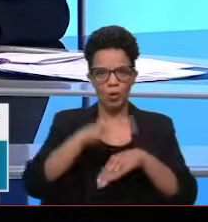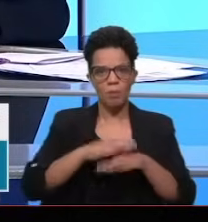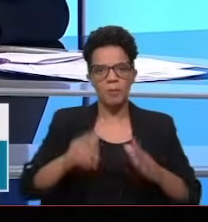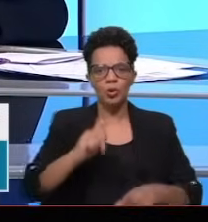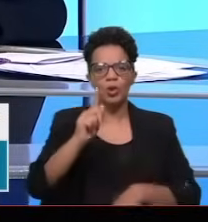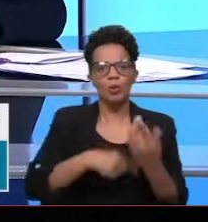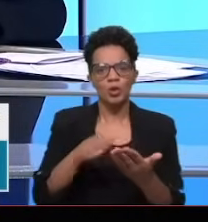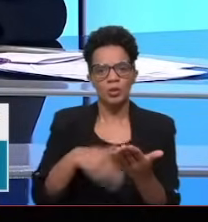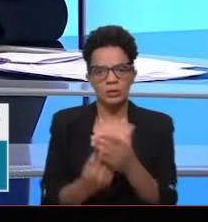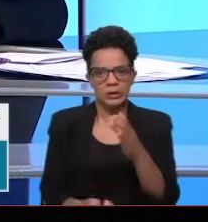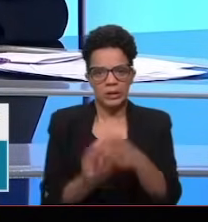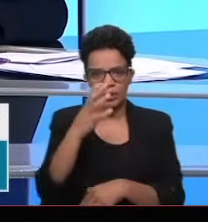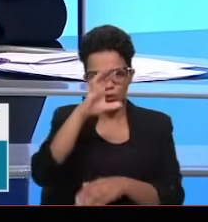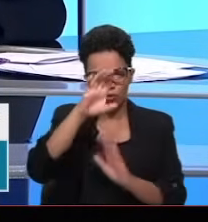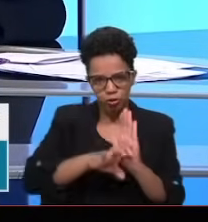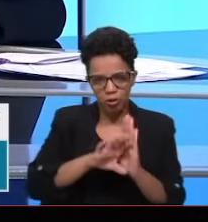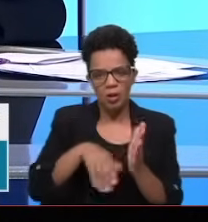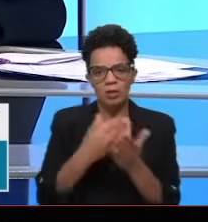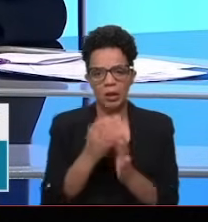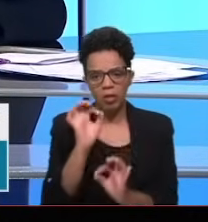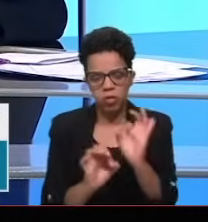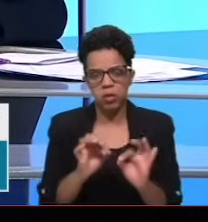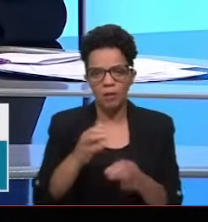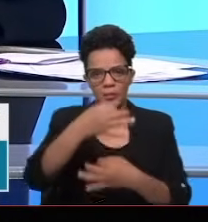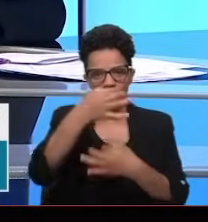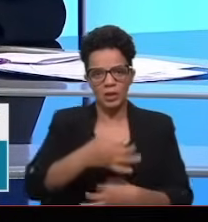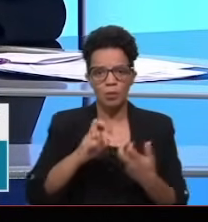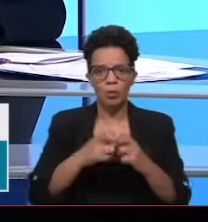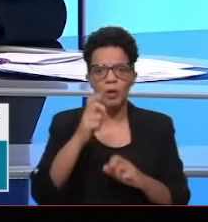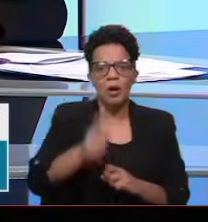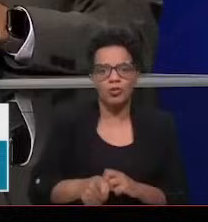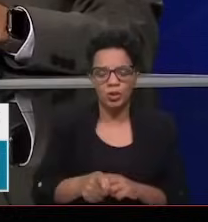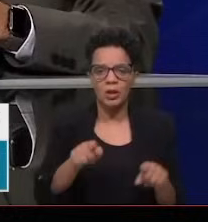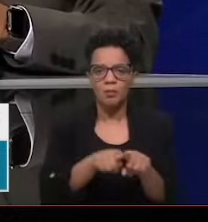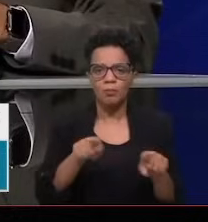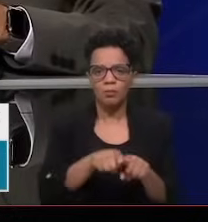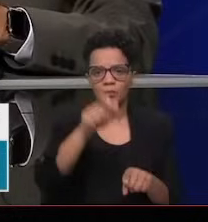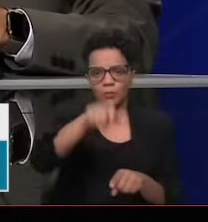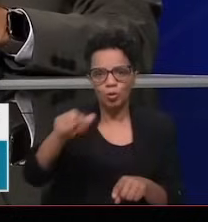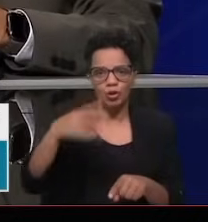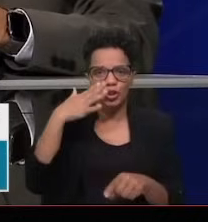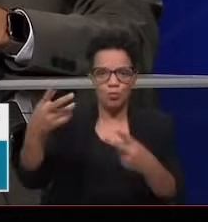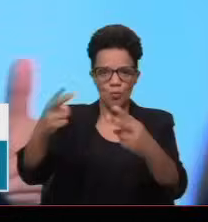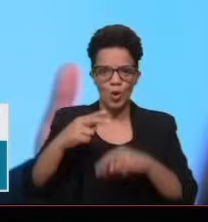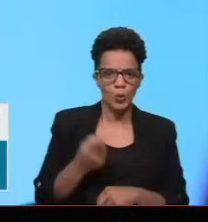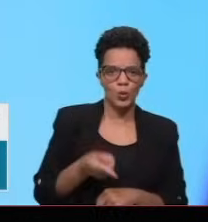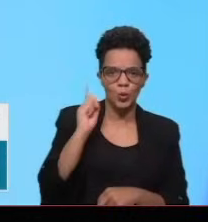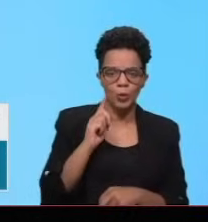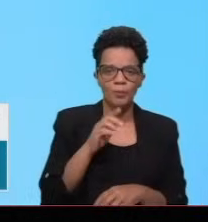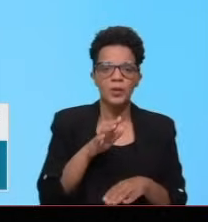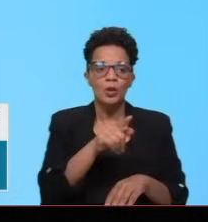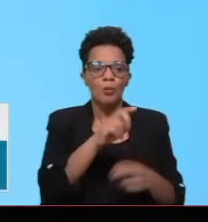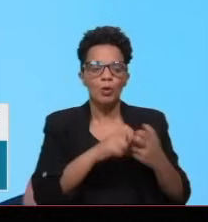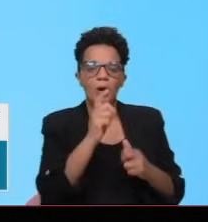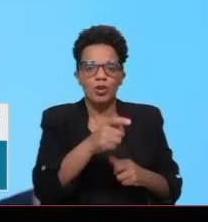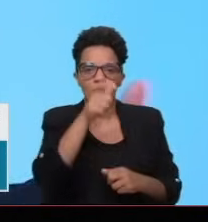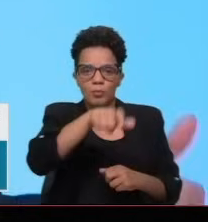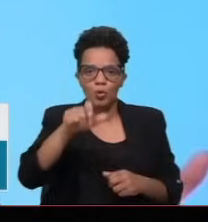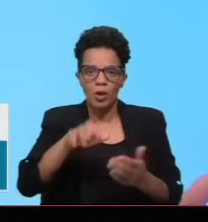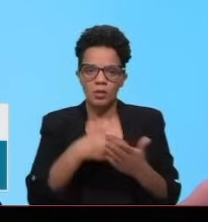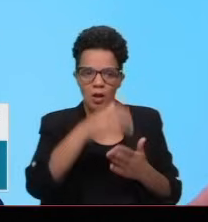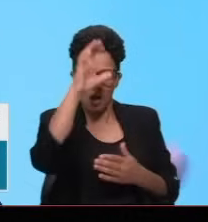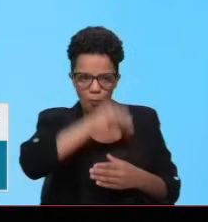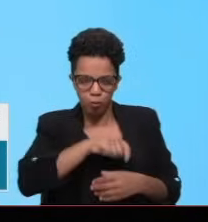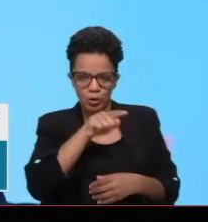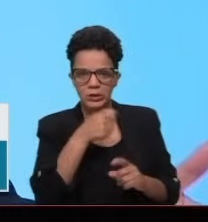depois criar condições para as pessoas serem tratadas com dignidade o problema não está nas pessoas que emigraram o problema está em quem está a explorar essas pessoas isso é que